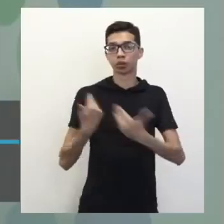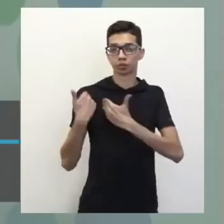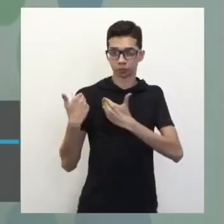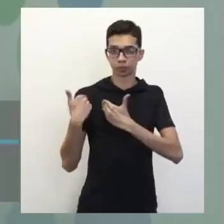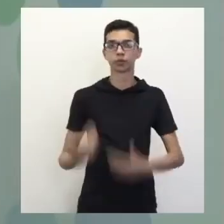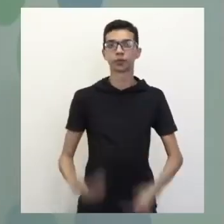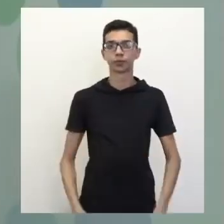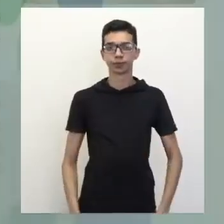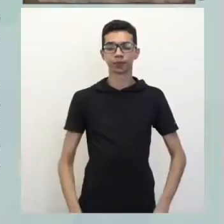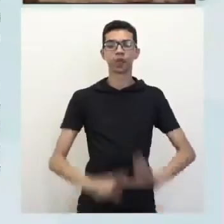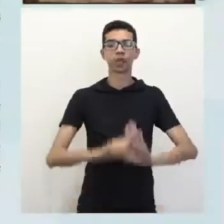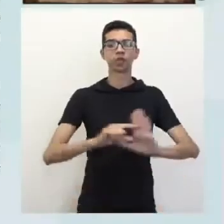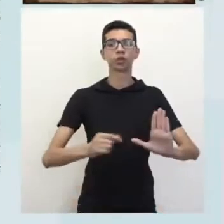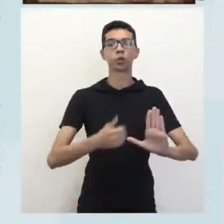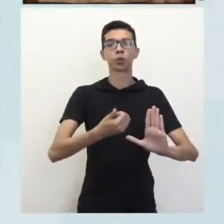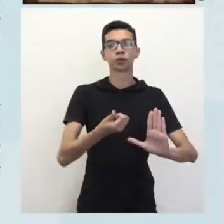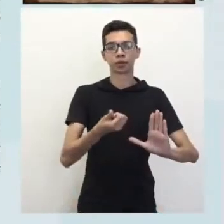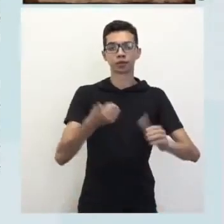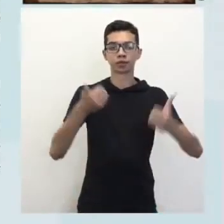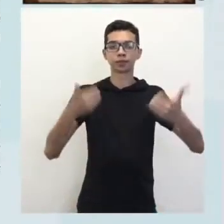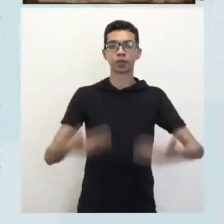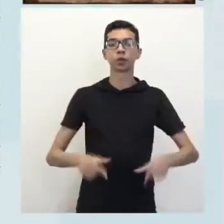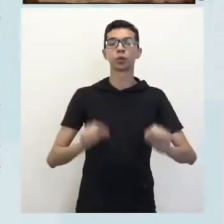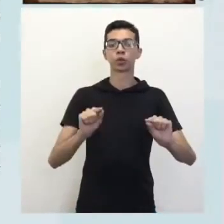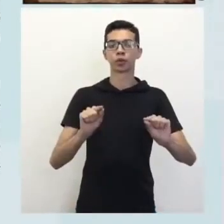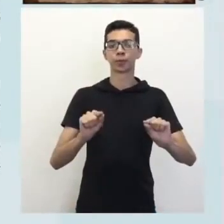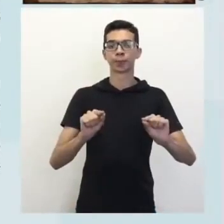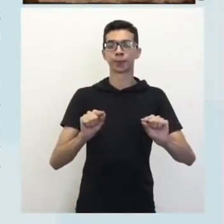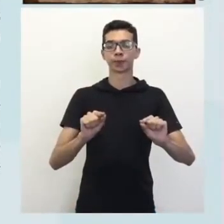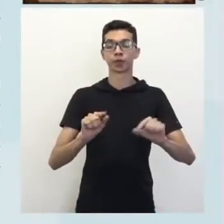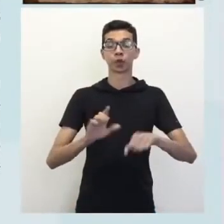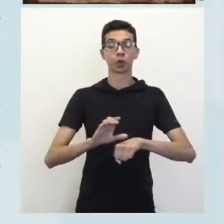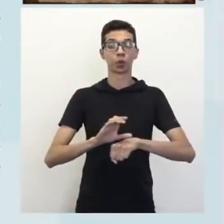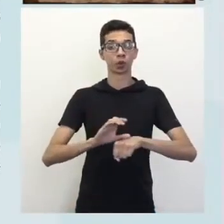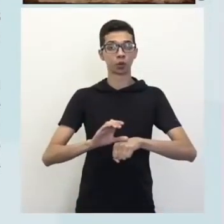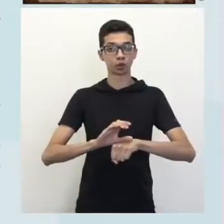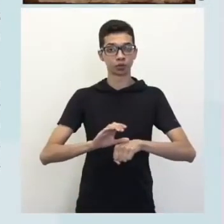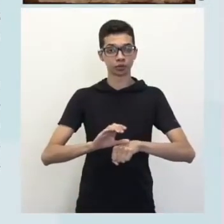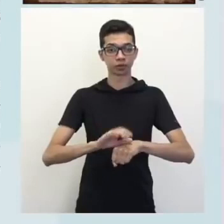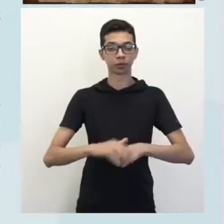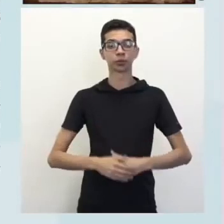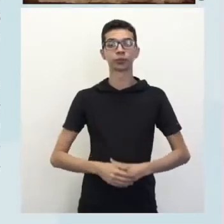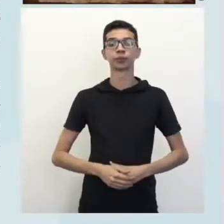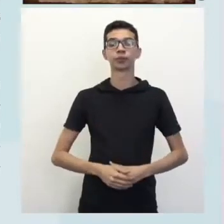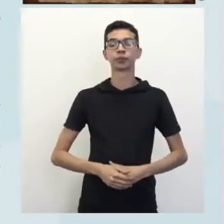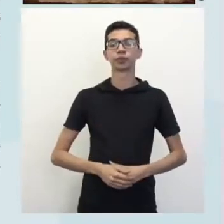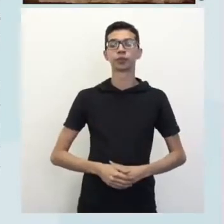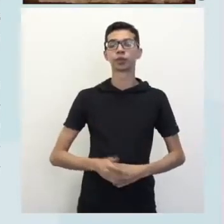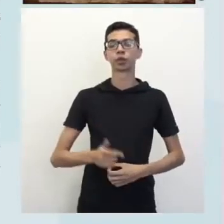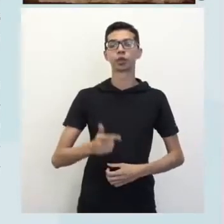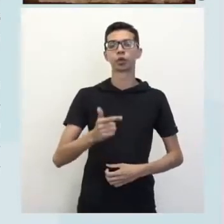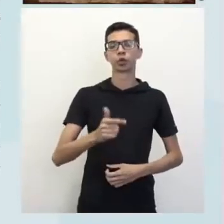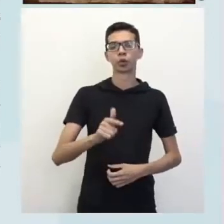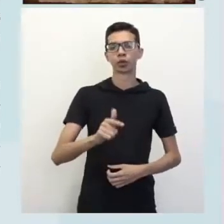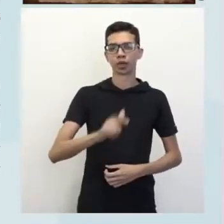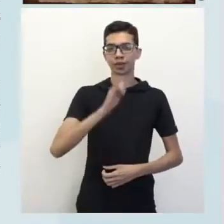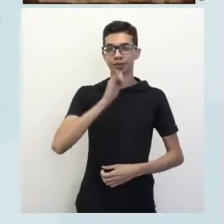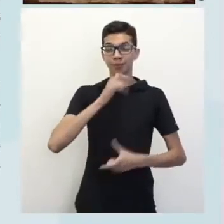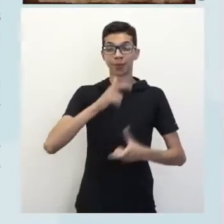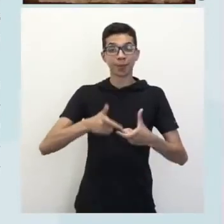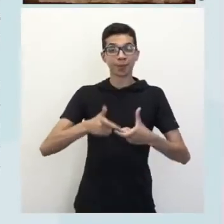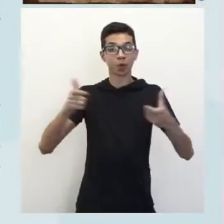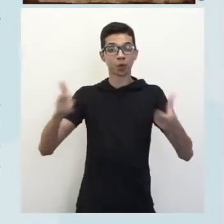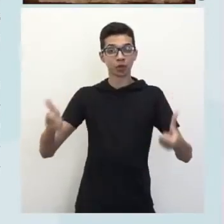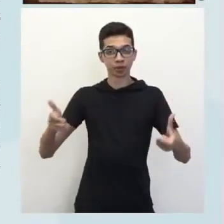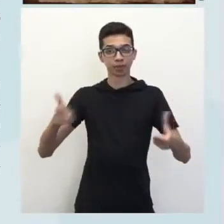artigo 16, ela vai dizer a Constituição é nula se a maioria dos indivíduos que compõem a